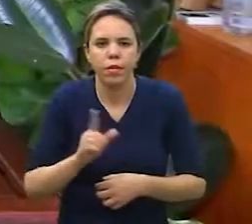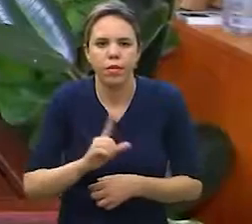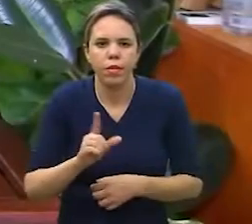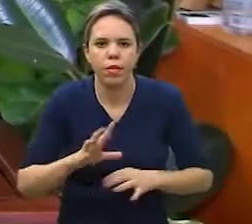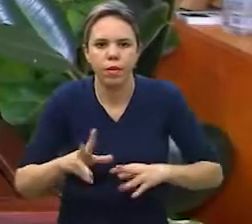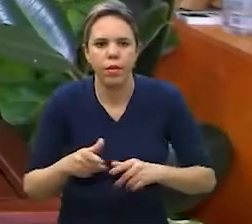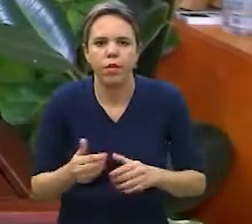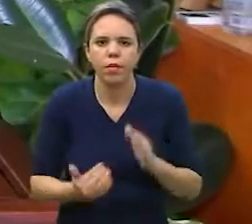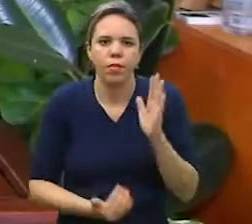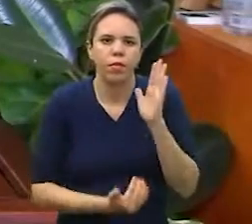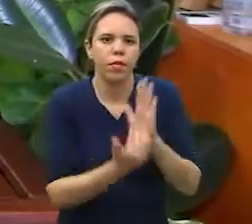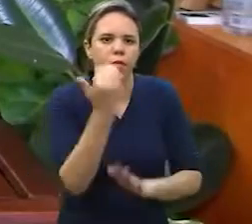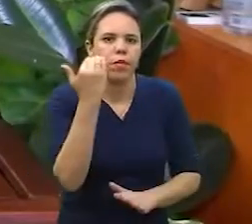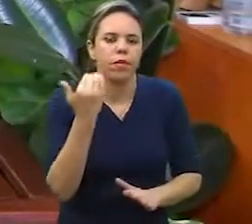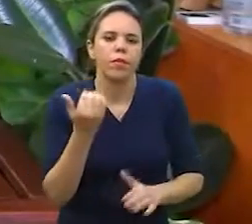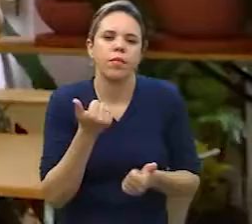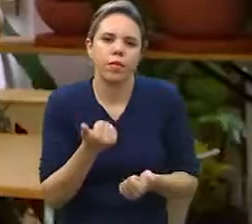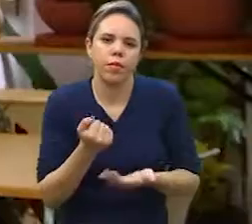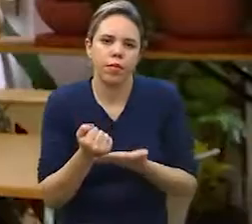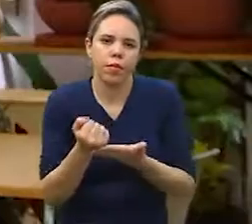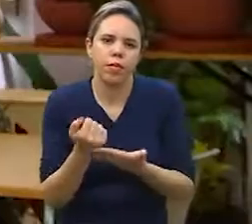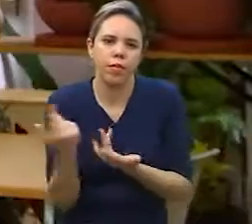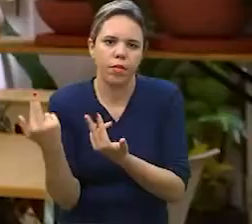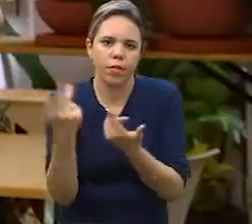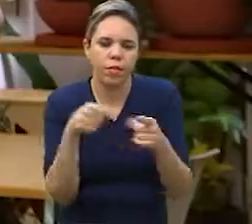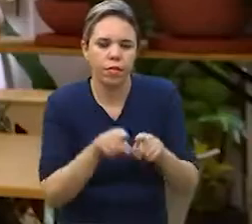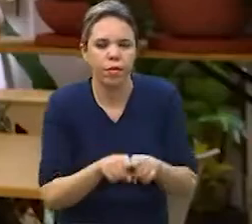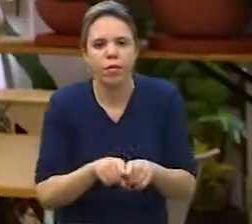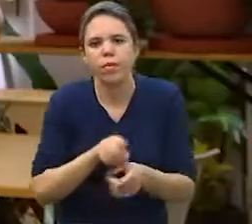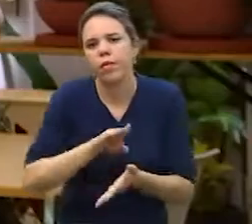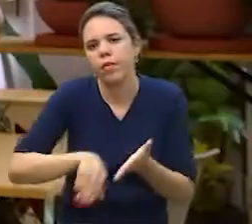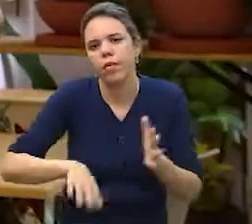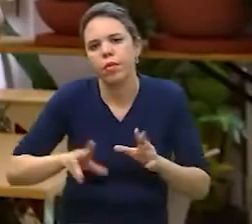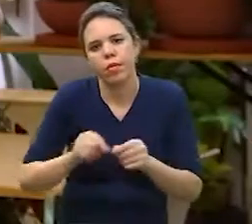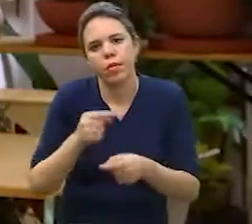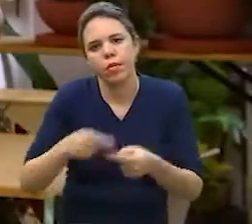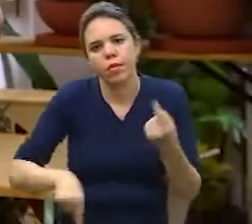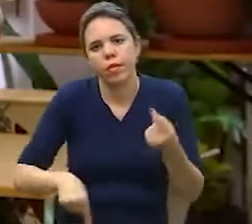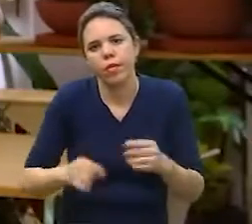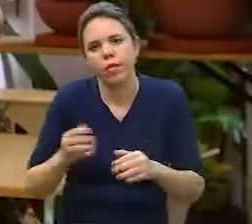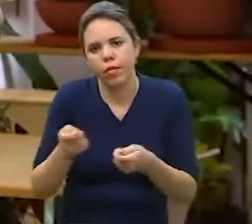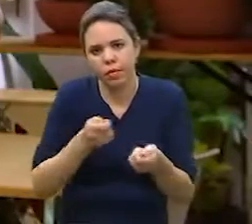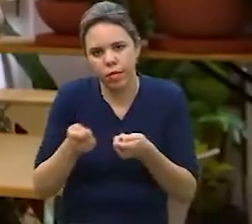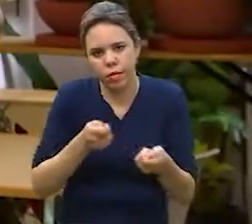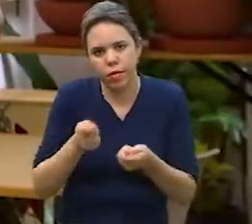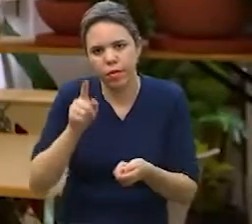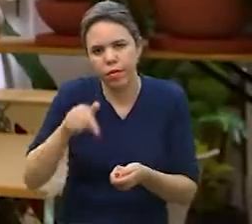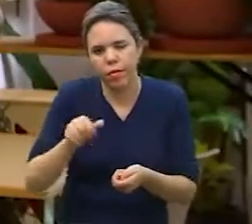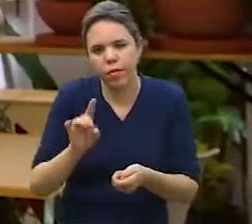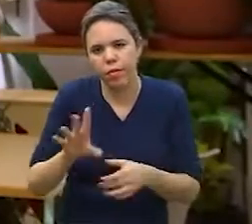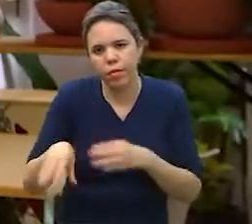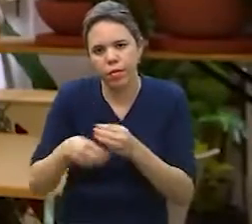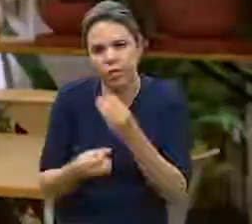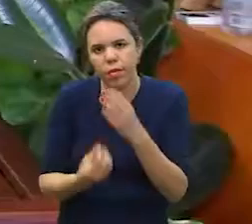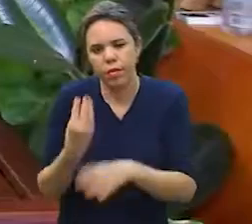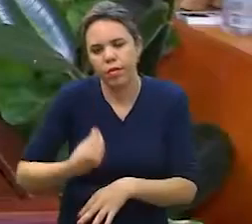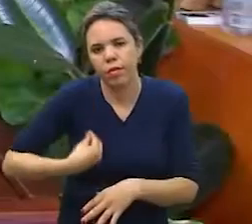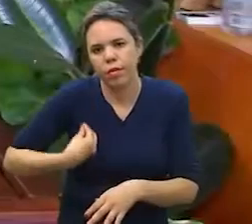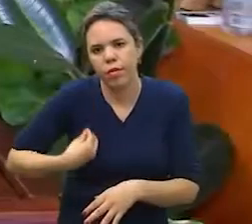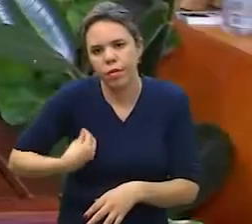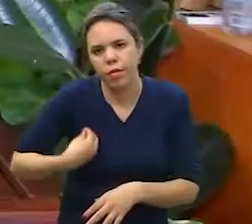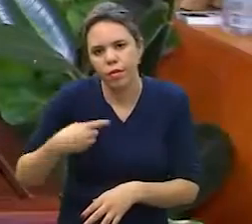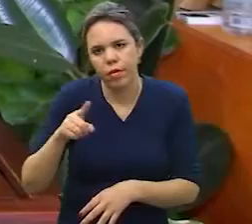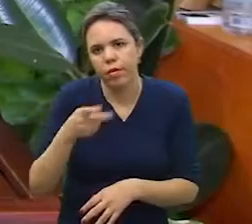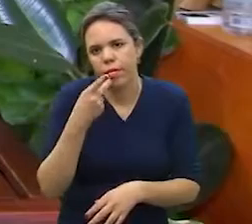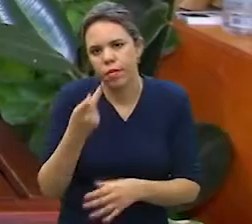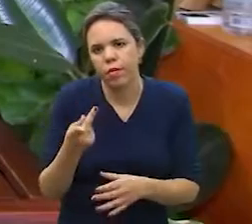Lógico que tudo com muito excesso não vai fazer bem, né? Assim como tirar tudo também não faz bem. Se tiver um equilíbrio ali, ele só tem a acrescentar na nossa vida. Bom,